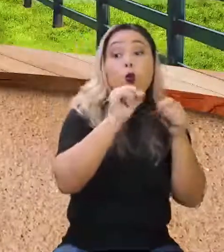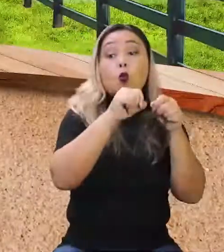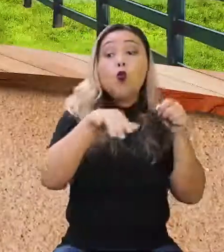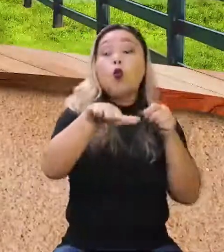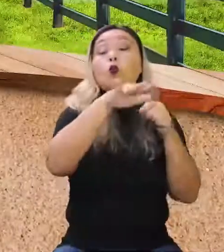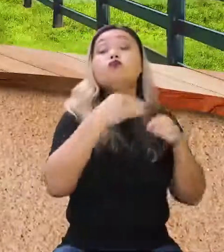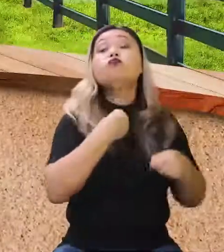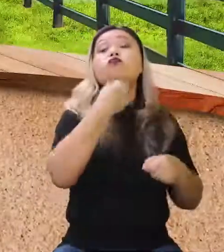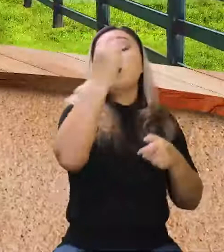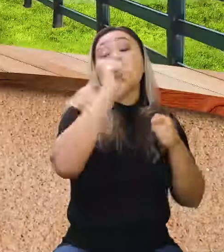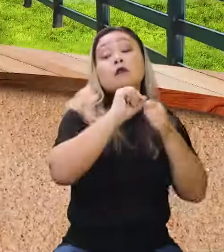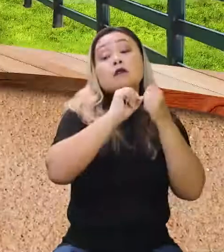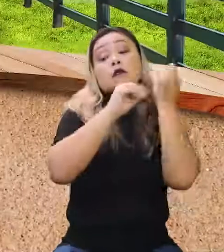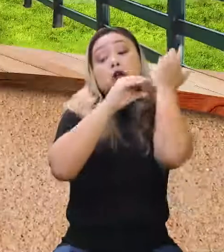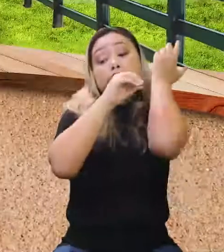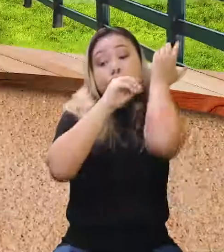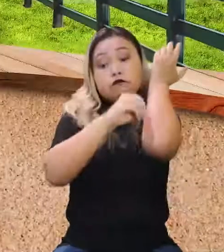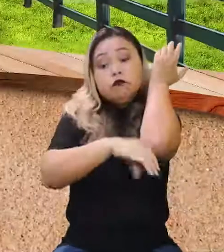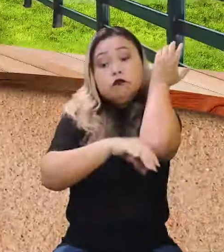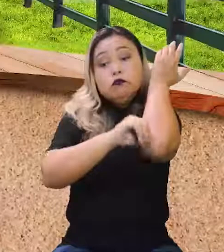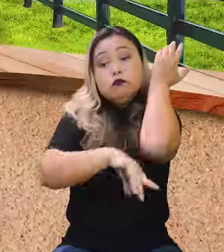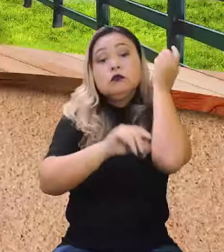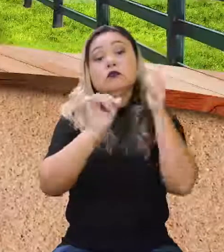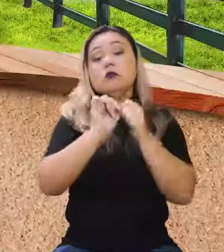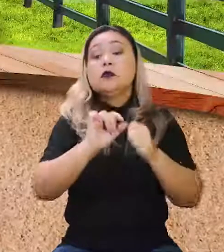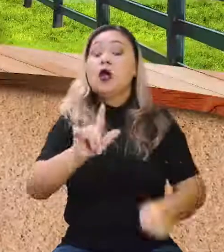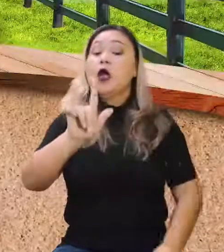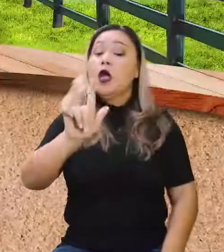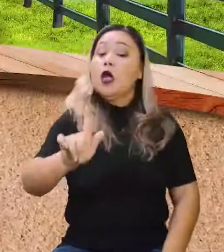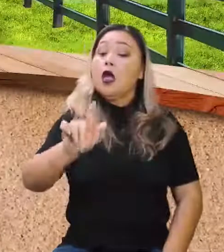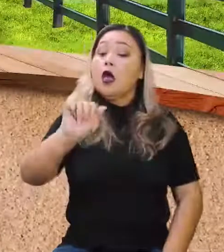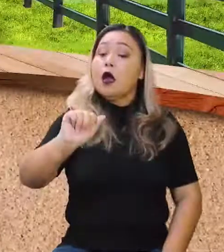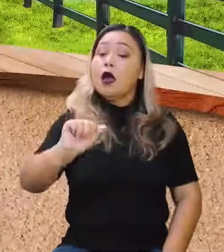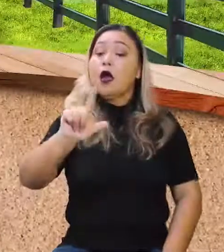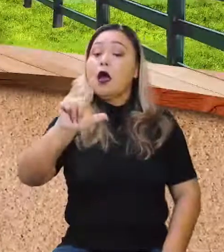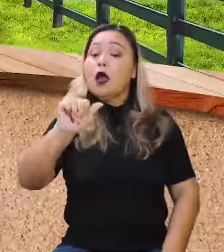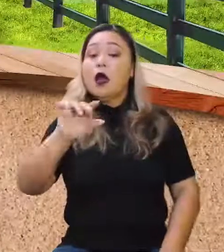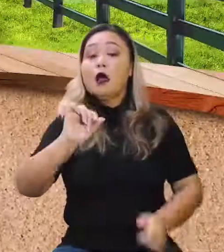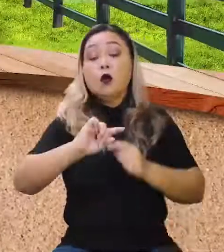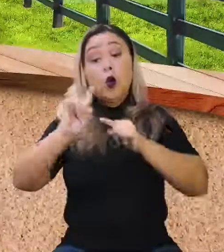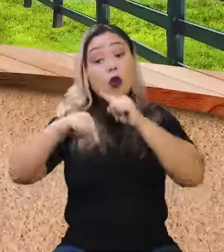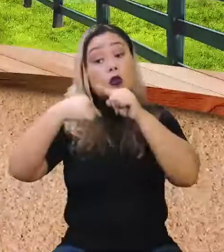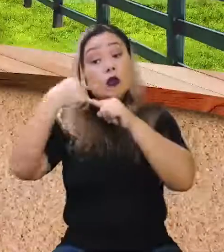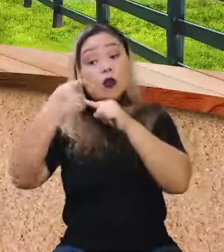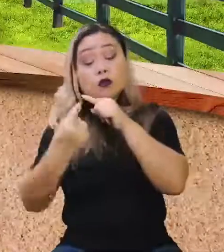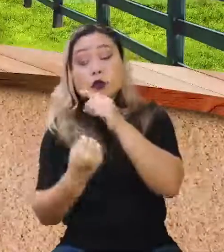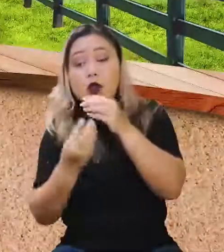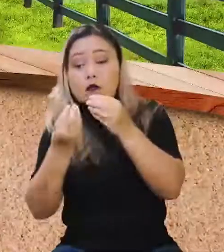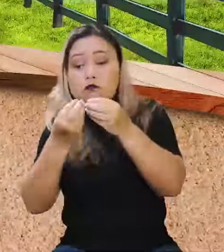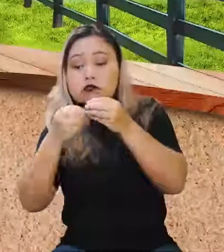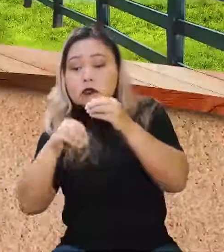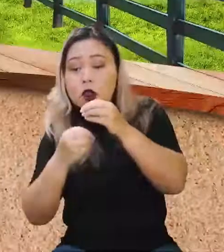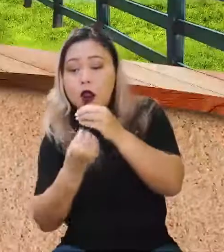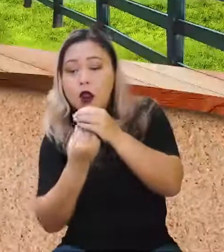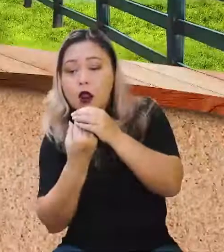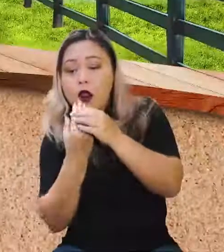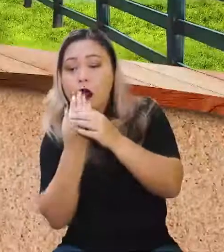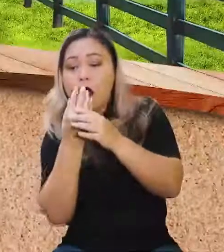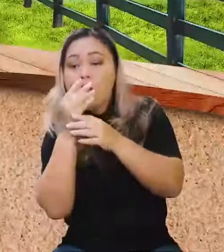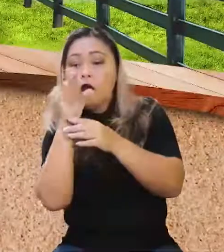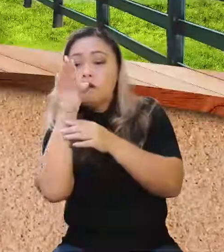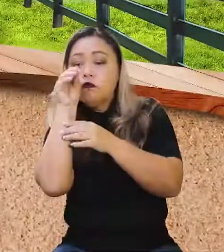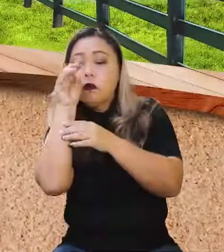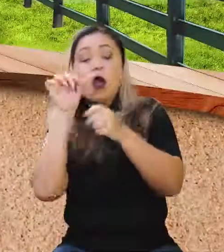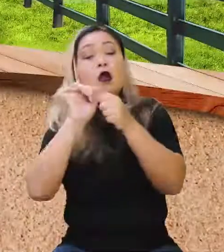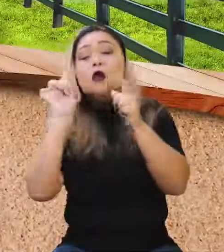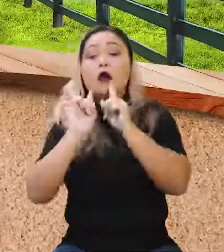ovos sem ser galado. Lembra? Ovo galado é aquele que não vai gerar o filhote. O ovo que não é